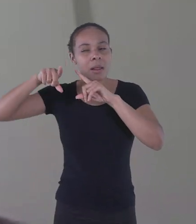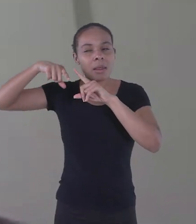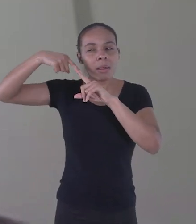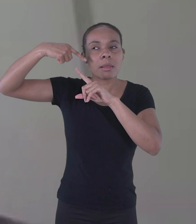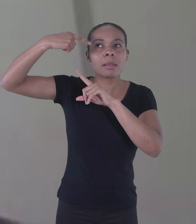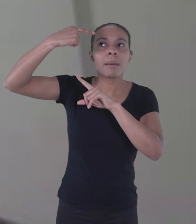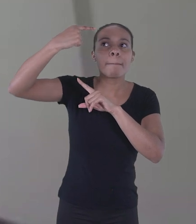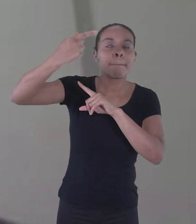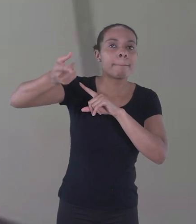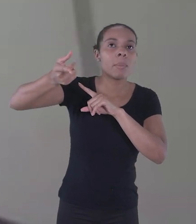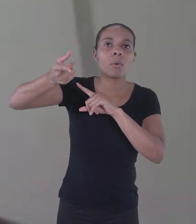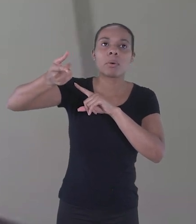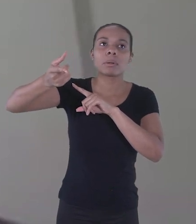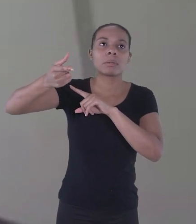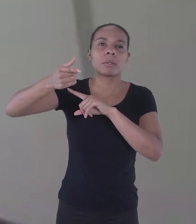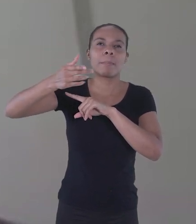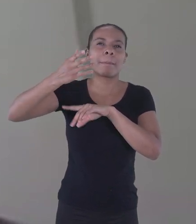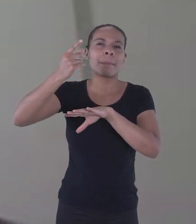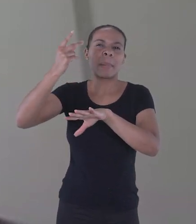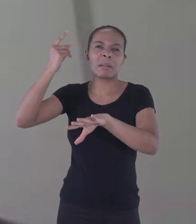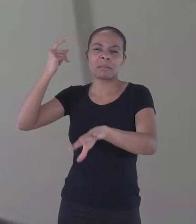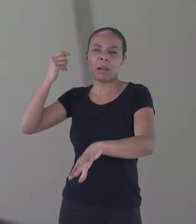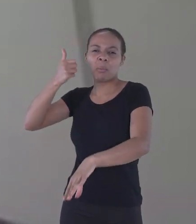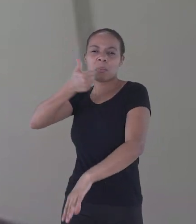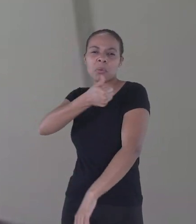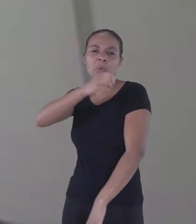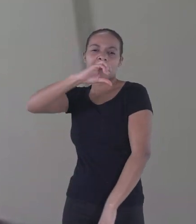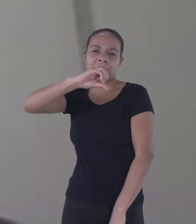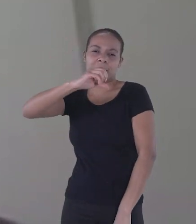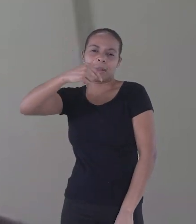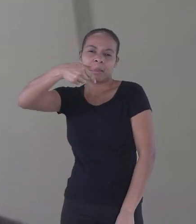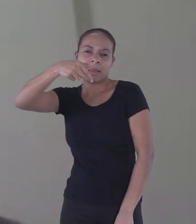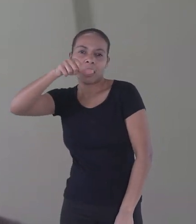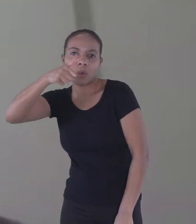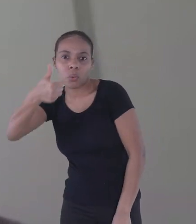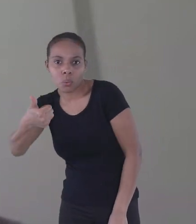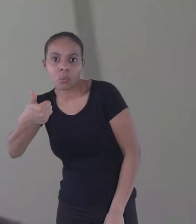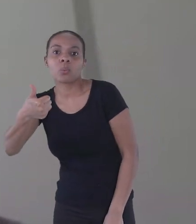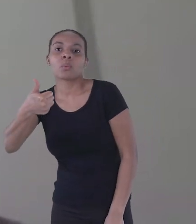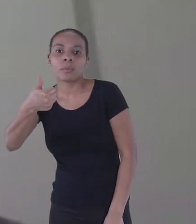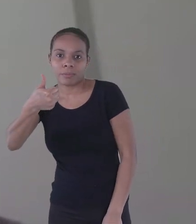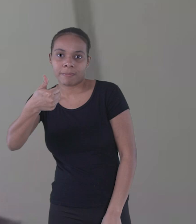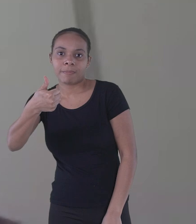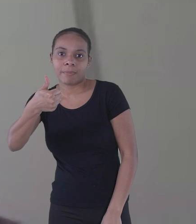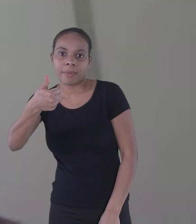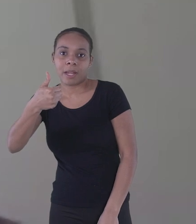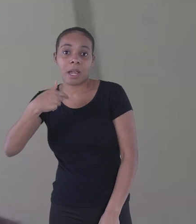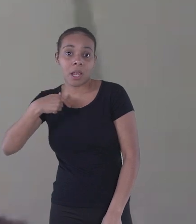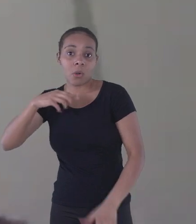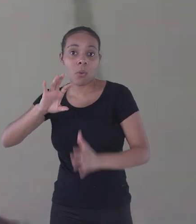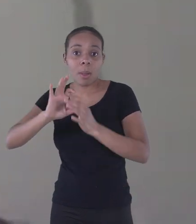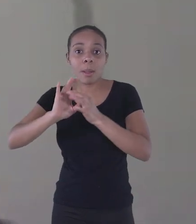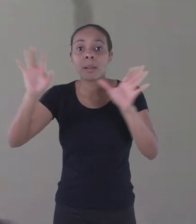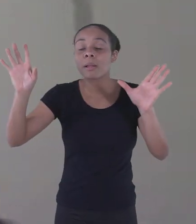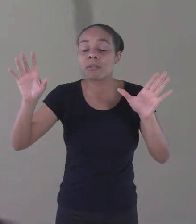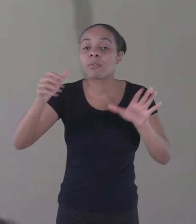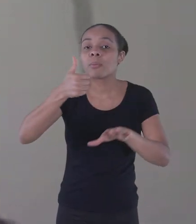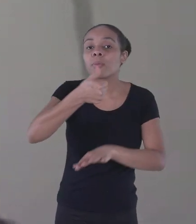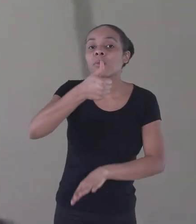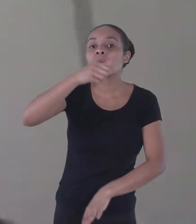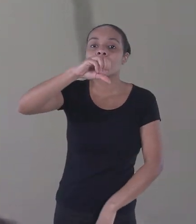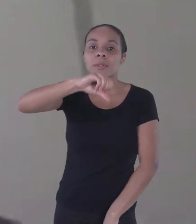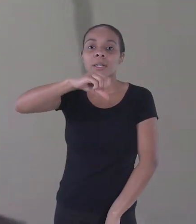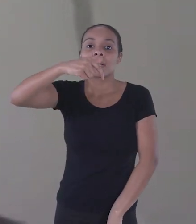1971. Eu só saí no fim de 73, tinha entrado em 69. Então, realmente, havia